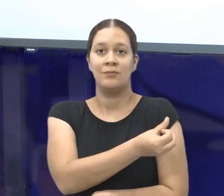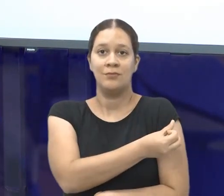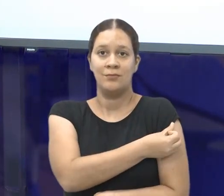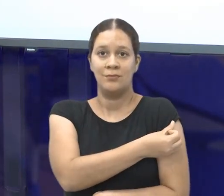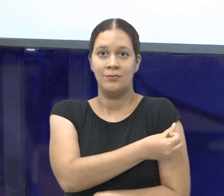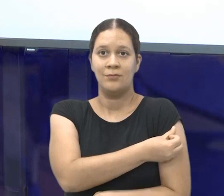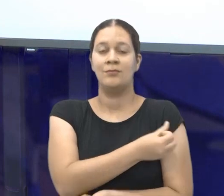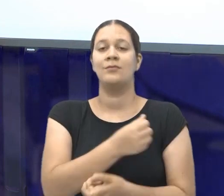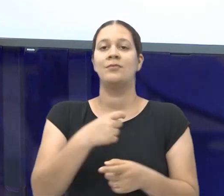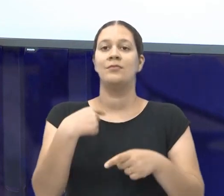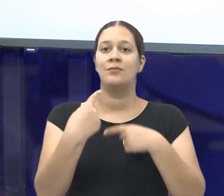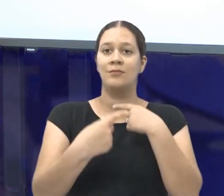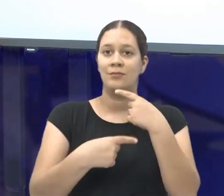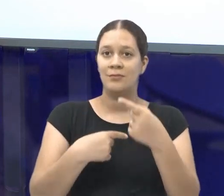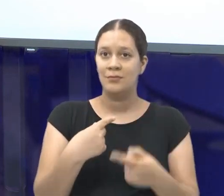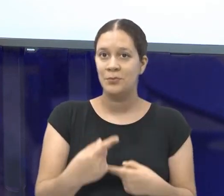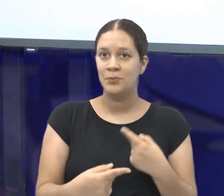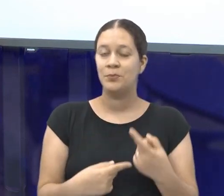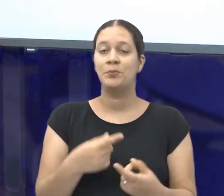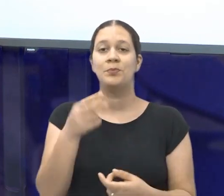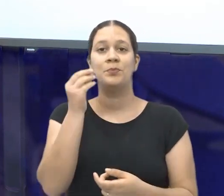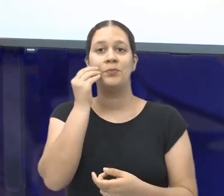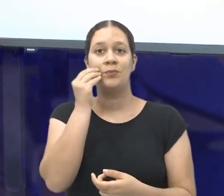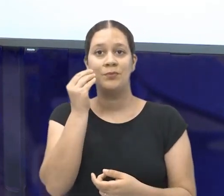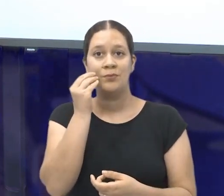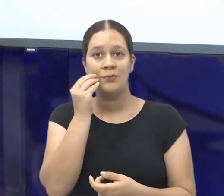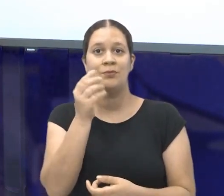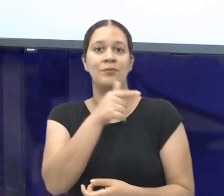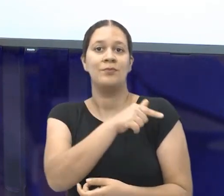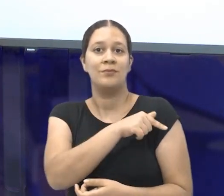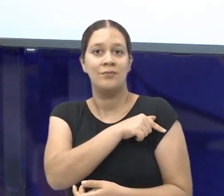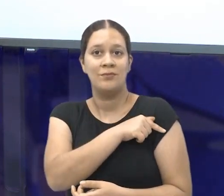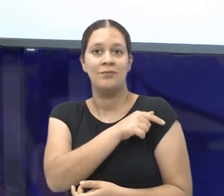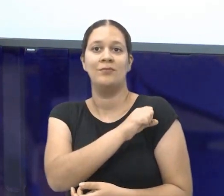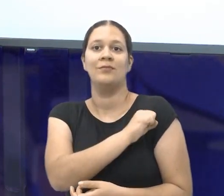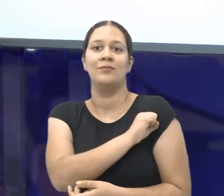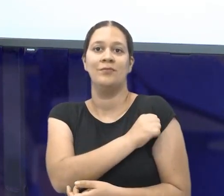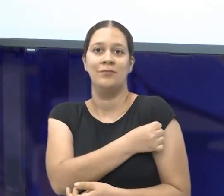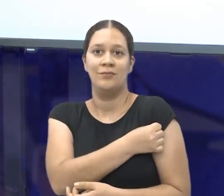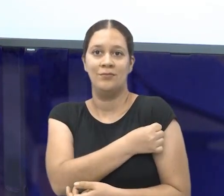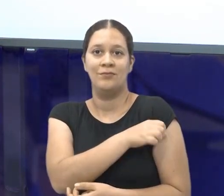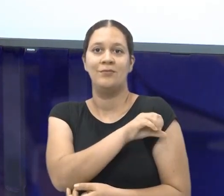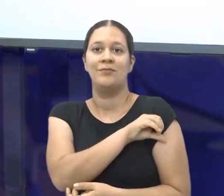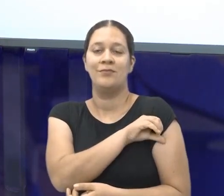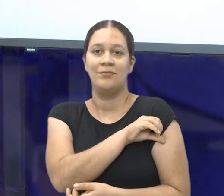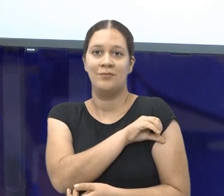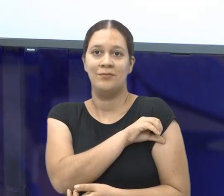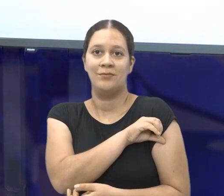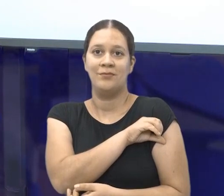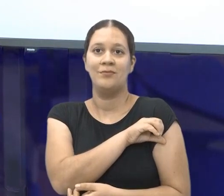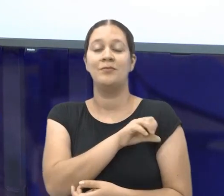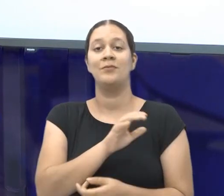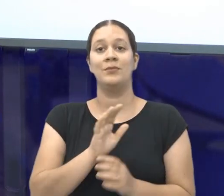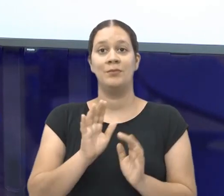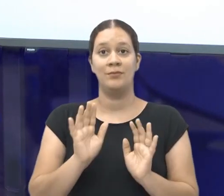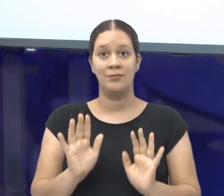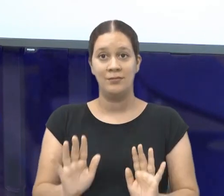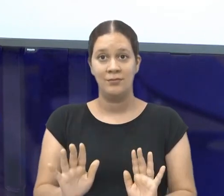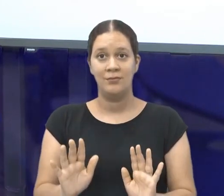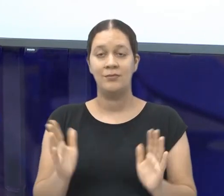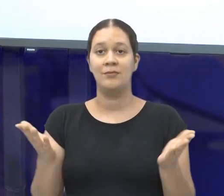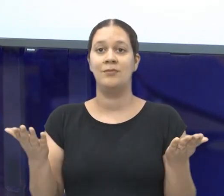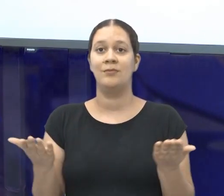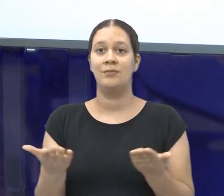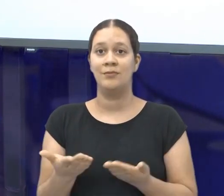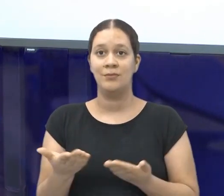ano. Depois nós teremos a oportunidade de corrigir atividades do 7º, do 8º, do 9º. Mas repito,